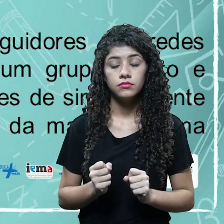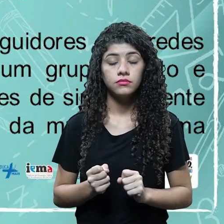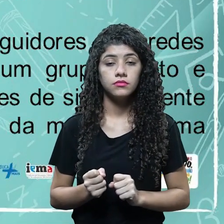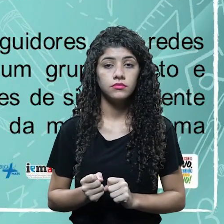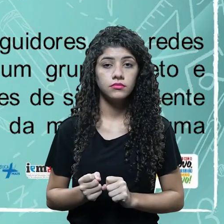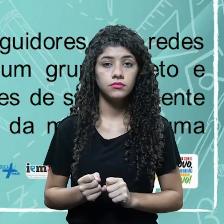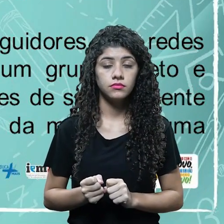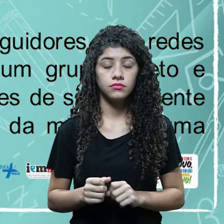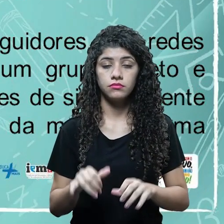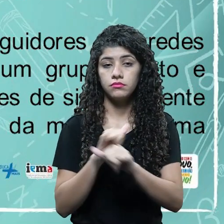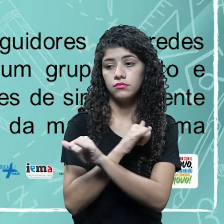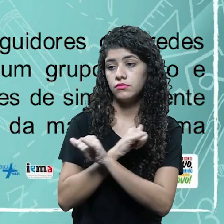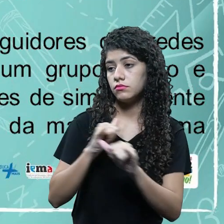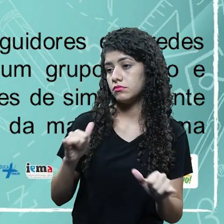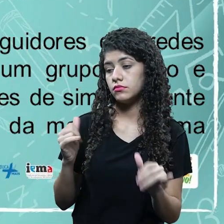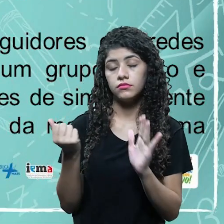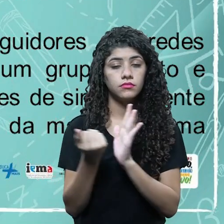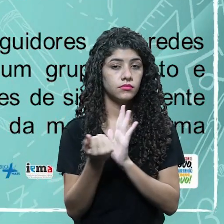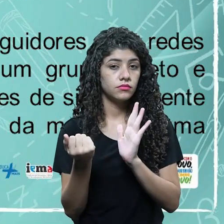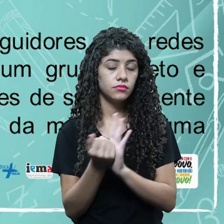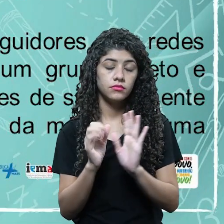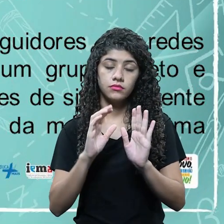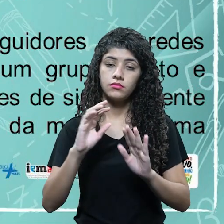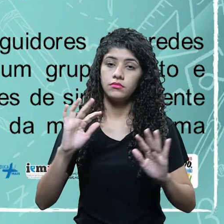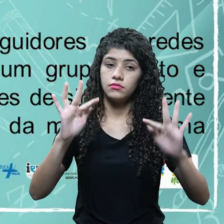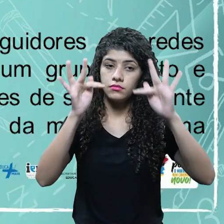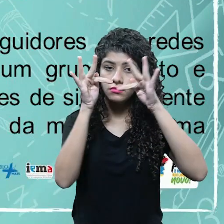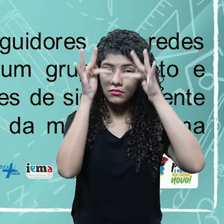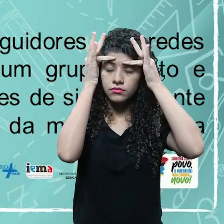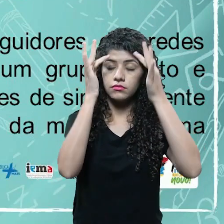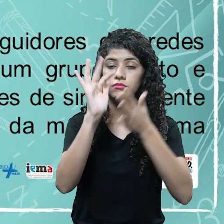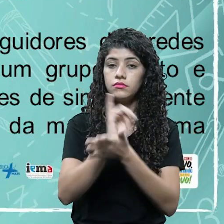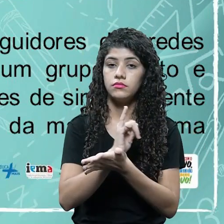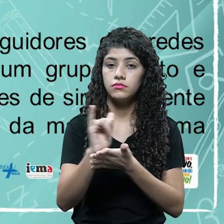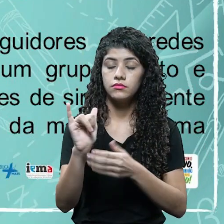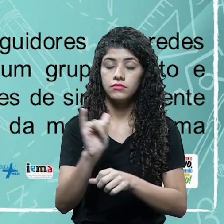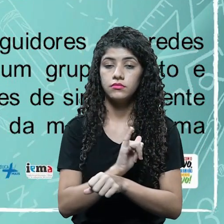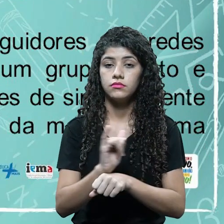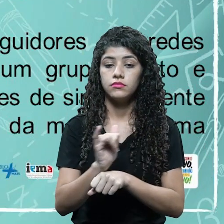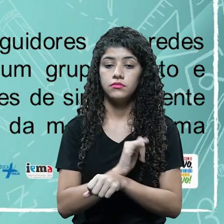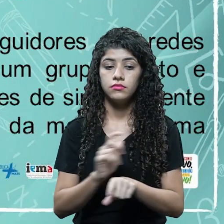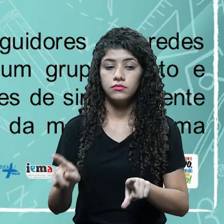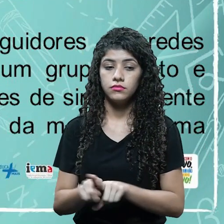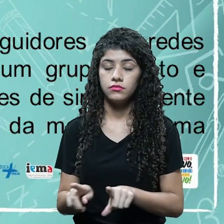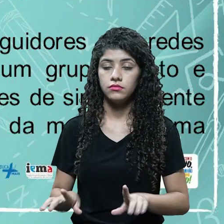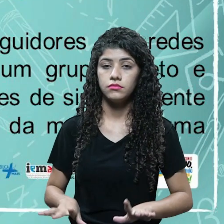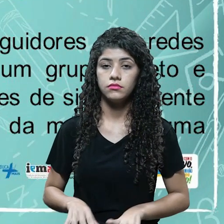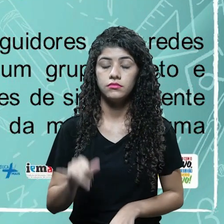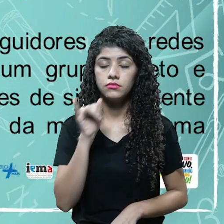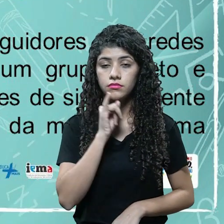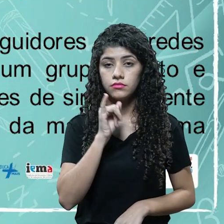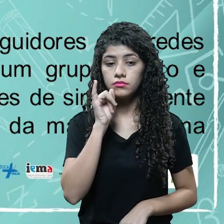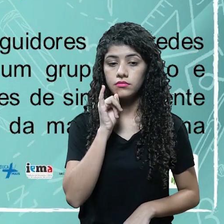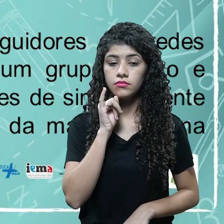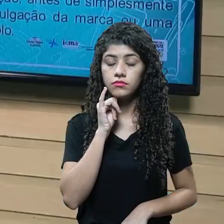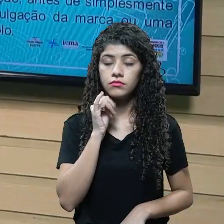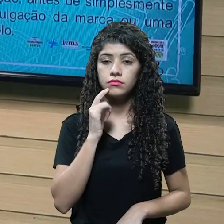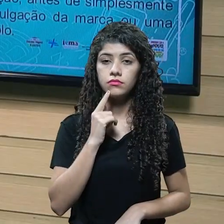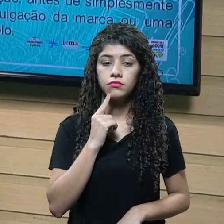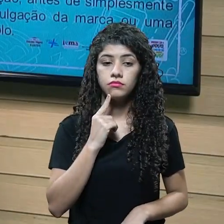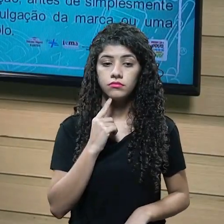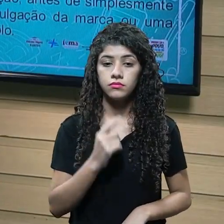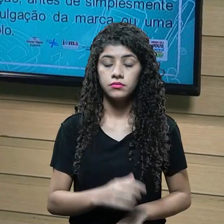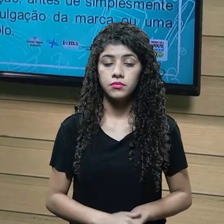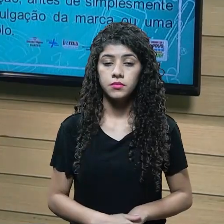uma divulgação da marca ou uma estratégia de fidelização dos clientes, por exemplo. Então vamos colocar a primeira estatística, que tem o quê? Primeira estratégia, promoções relâmpago.